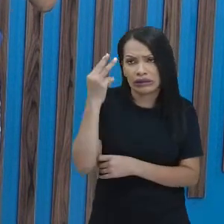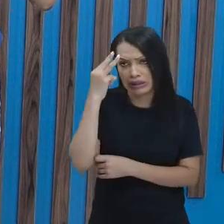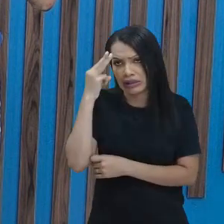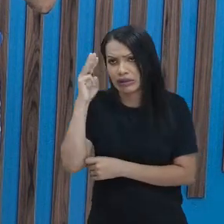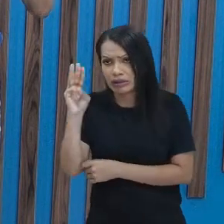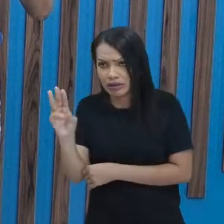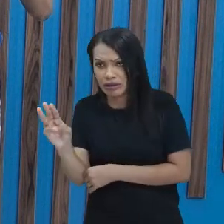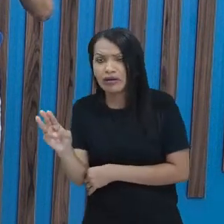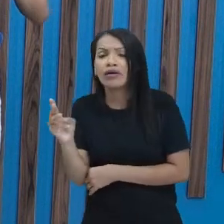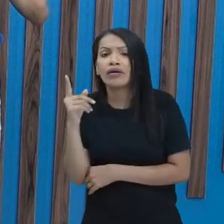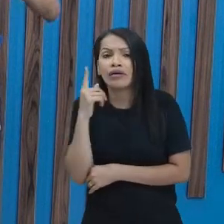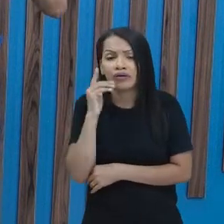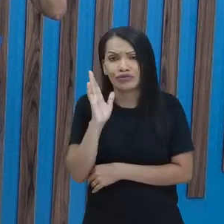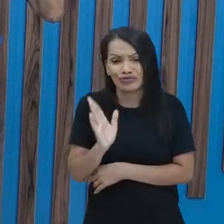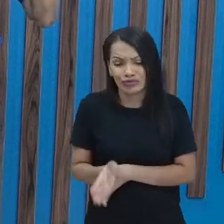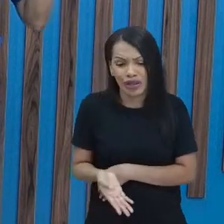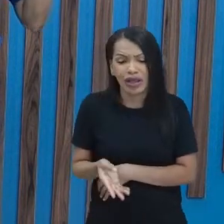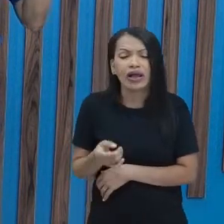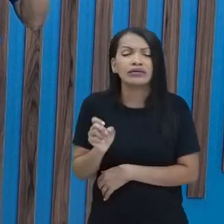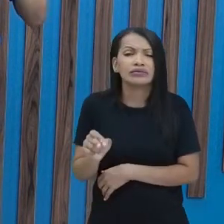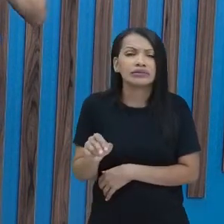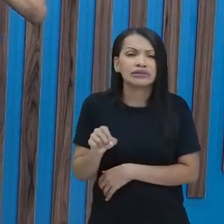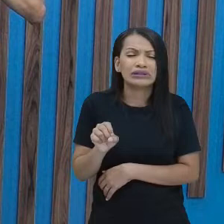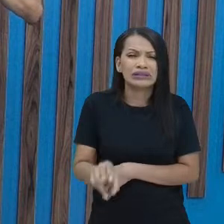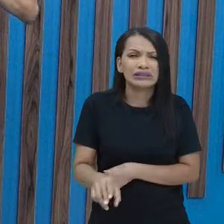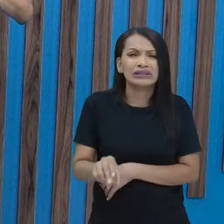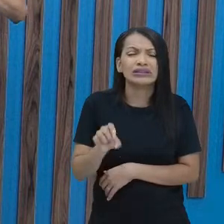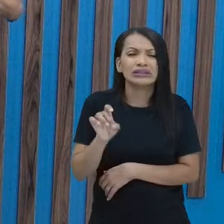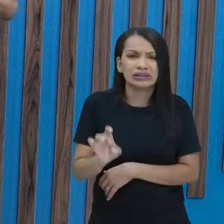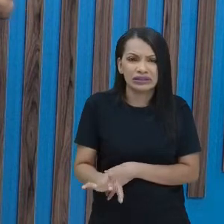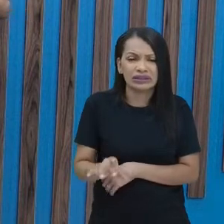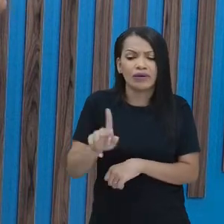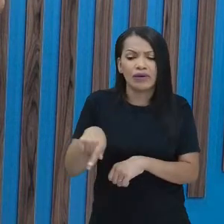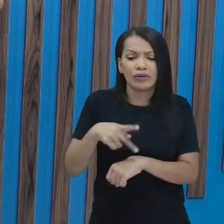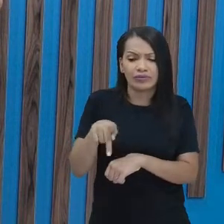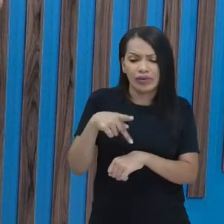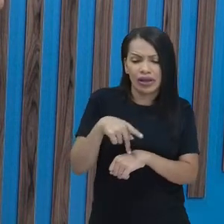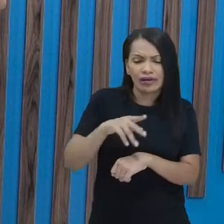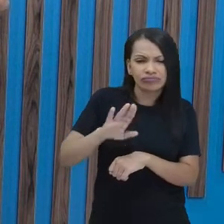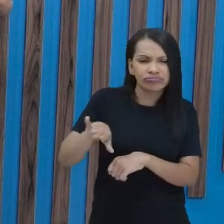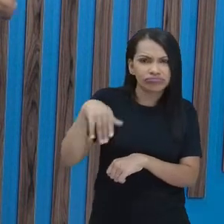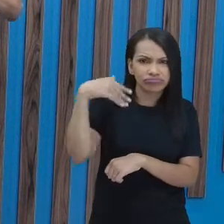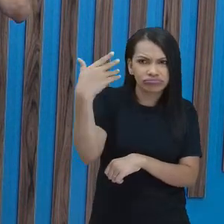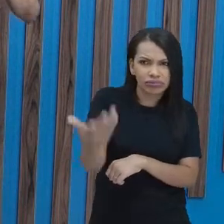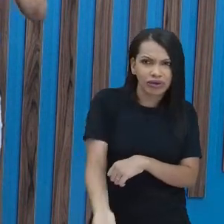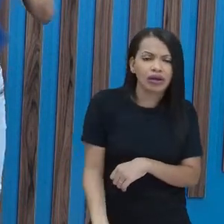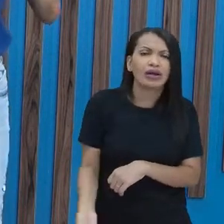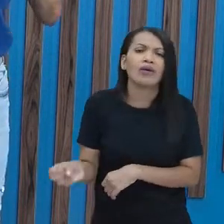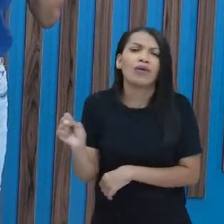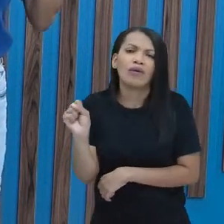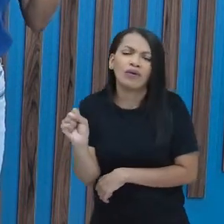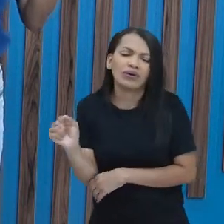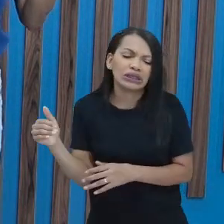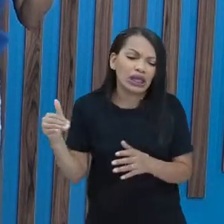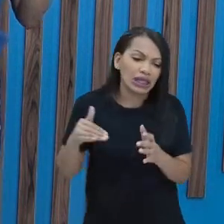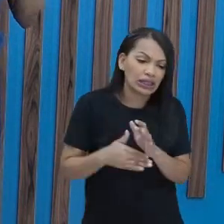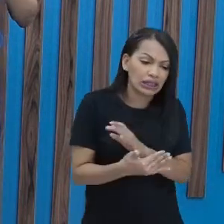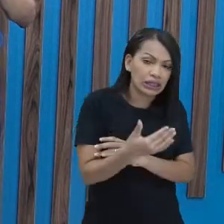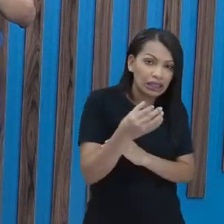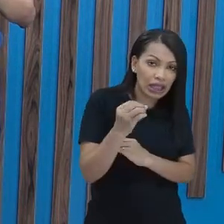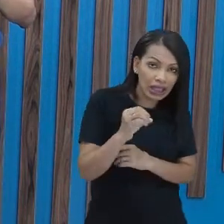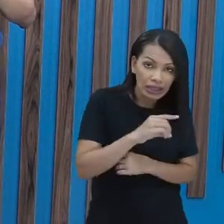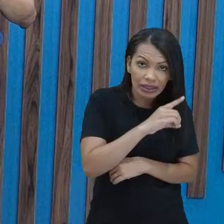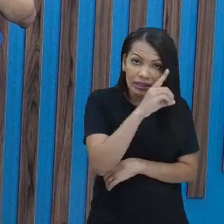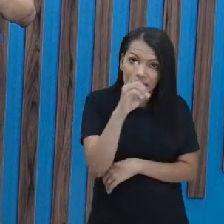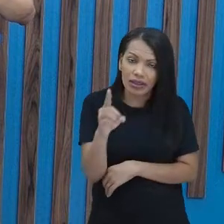No exterior já demora mais um pouquinho, é de 8 a 10 dias. Eu espero que